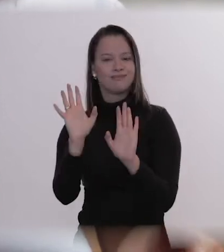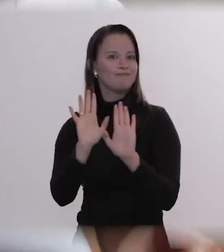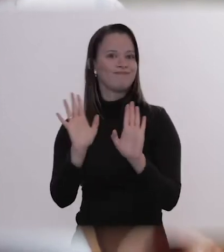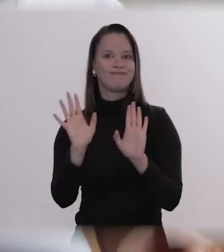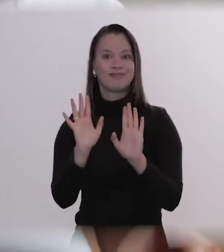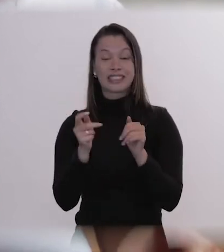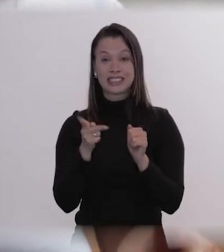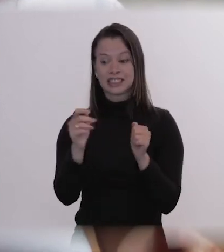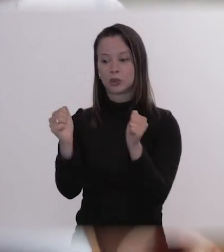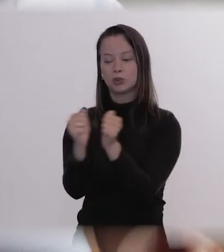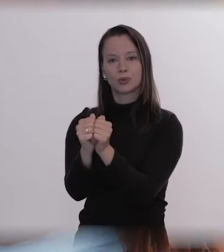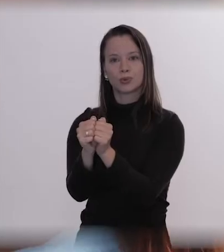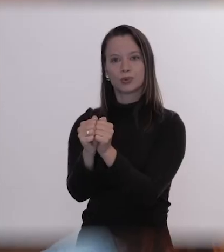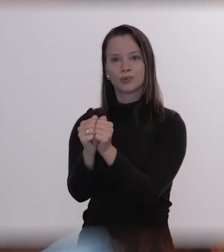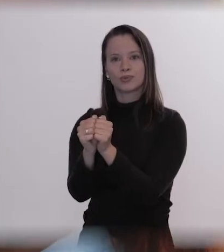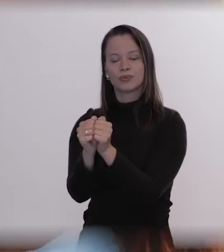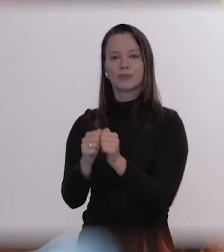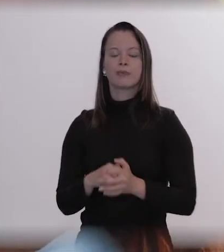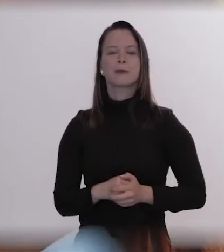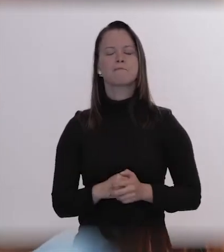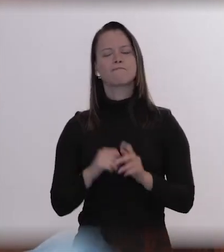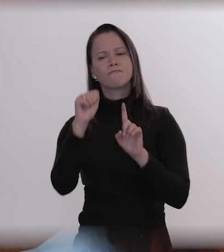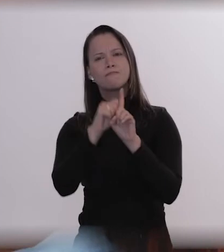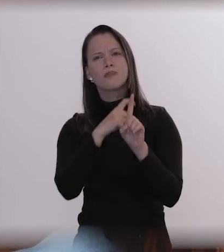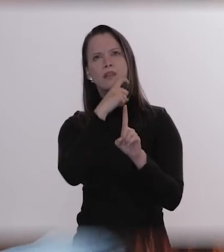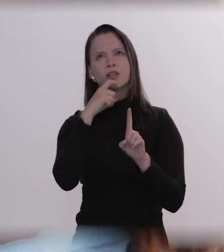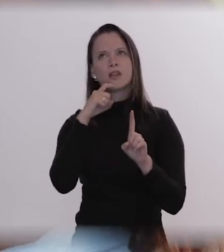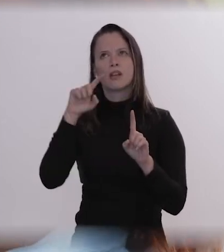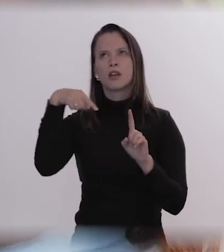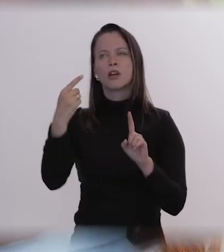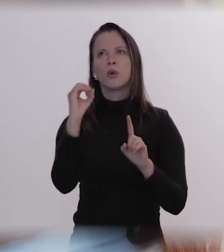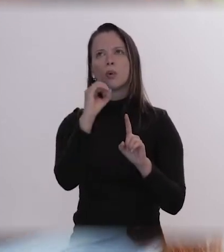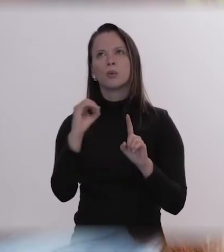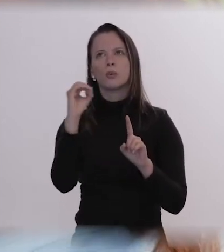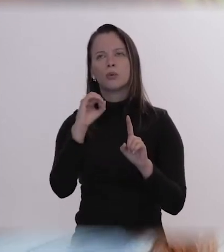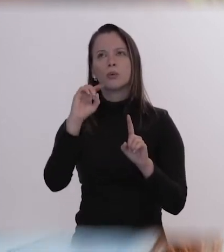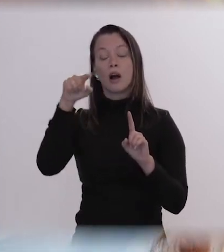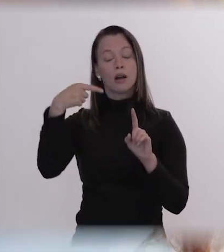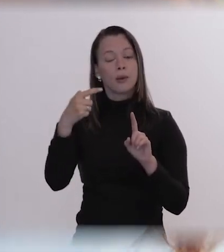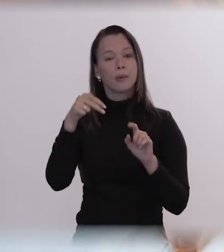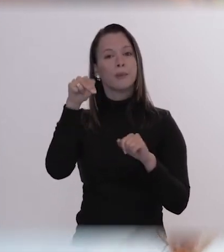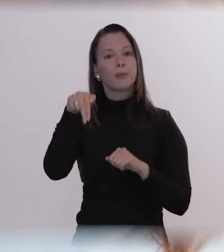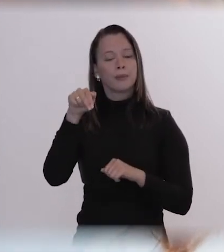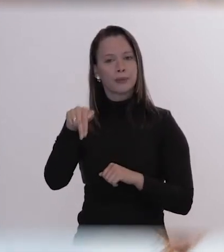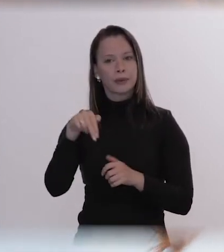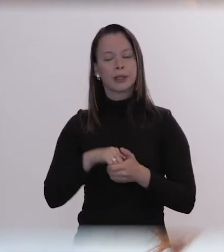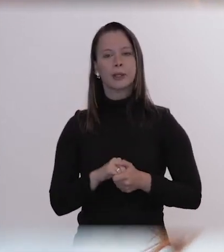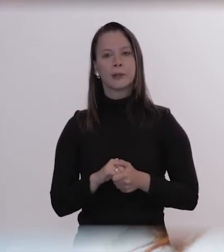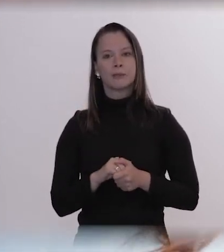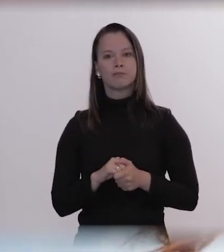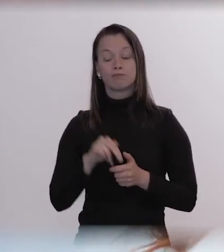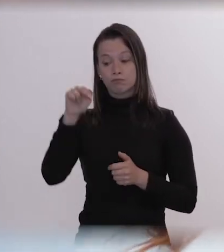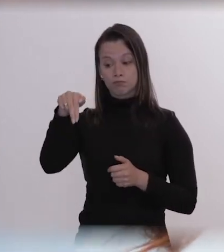enfermeiro me acompanhando. Setembro, passou outubro, novembro. Quando